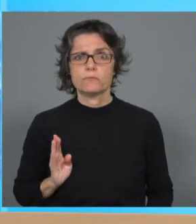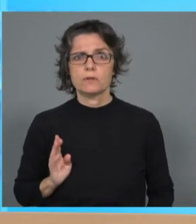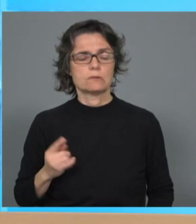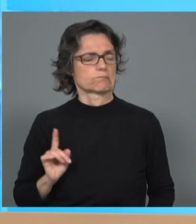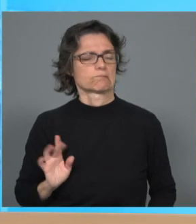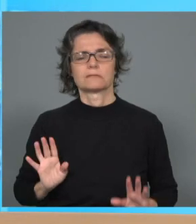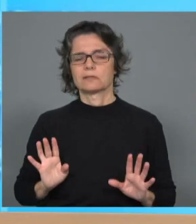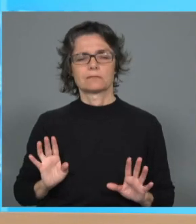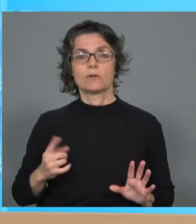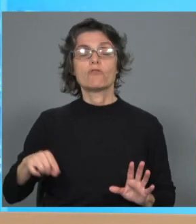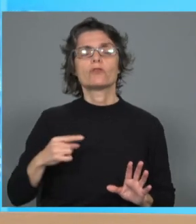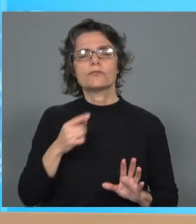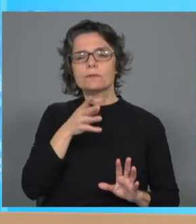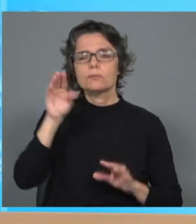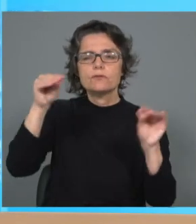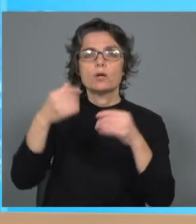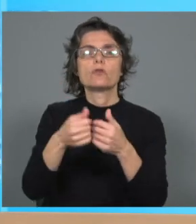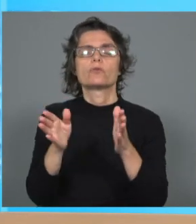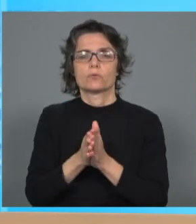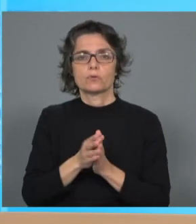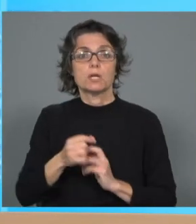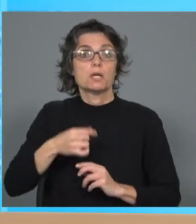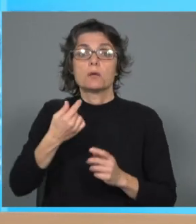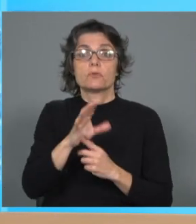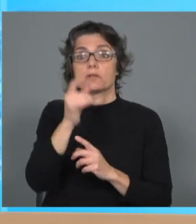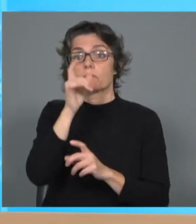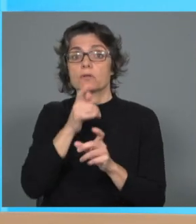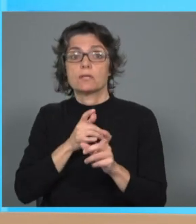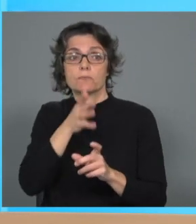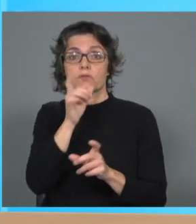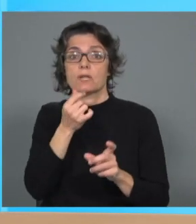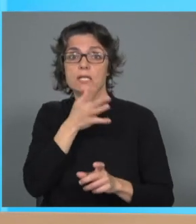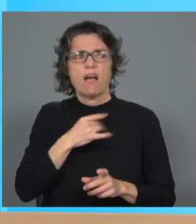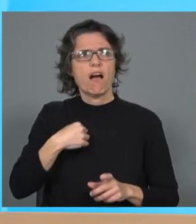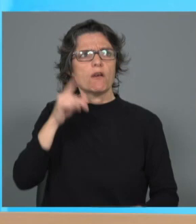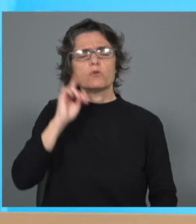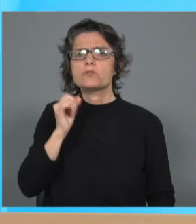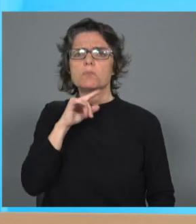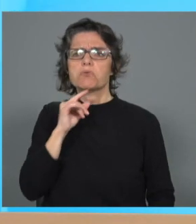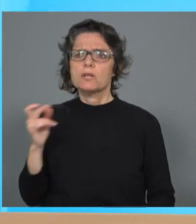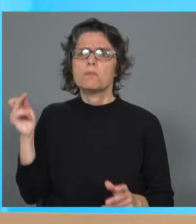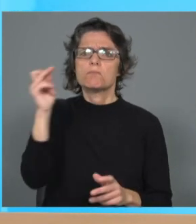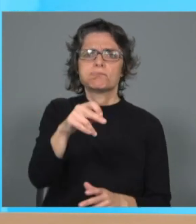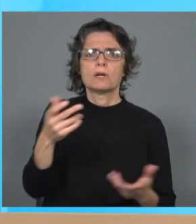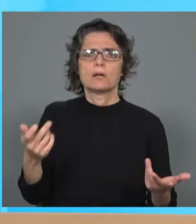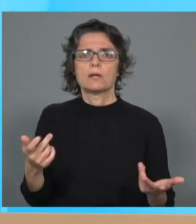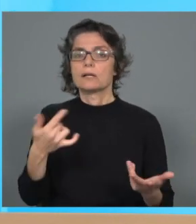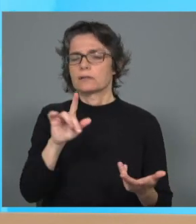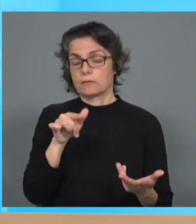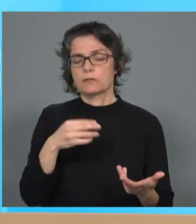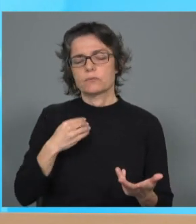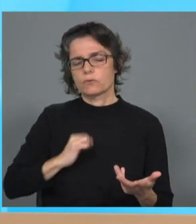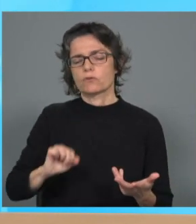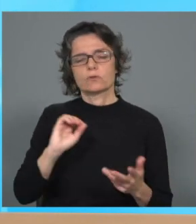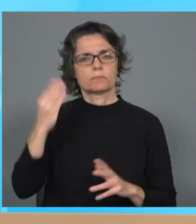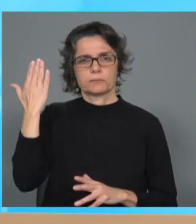mim, eu não sabia que era possível estar lá, eu não sabia que era possível fazer caminho até lá. E essa é a nossa principal preocupação. Portanto,